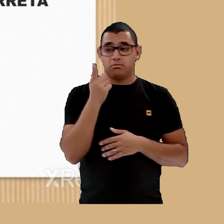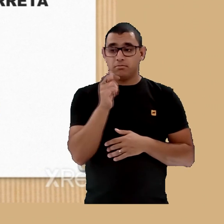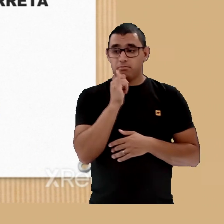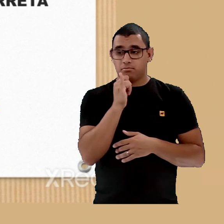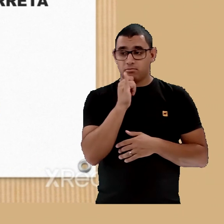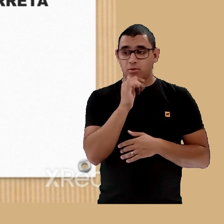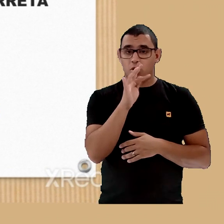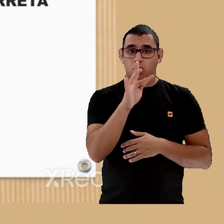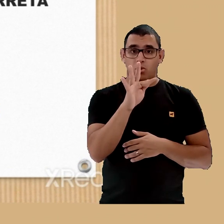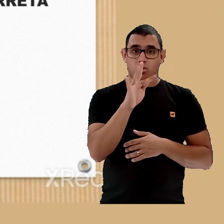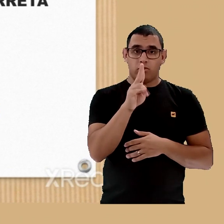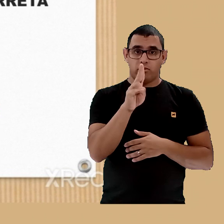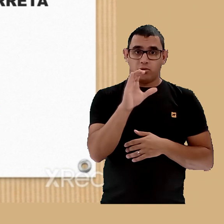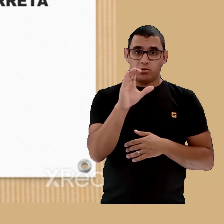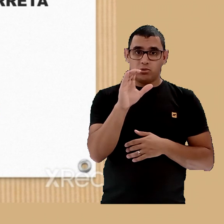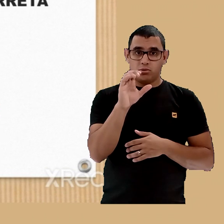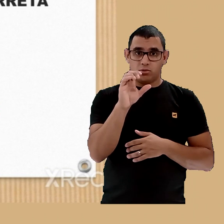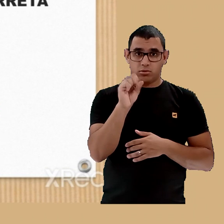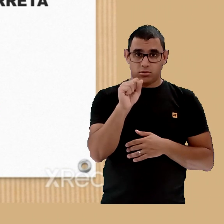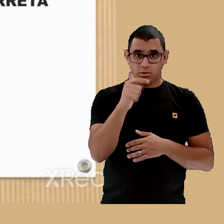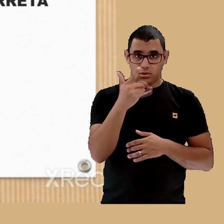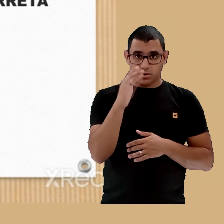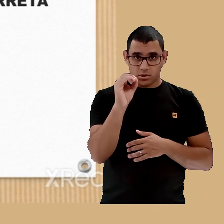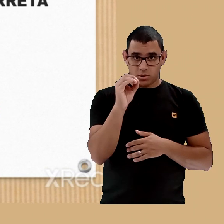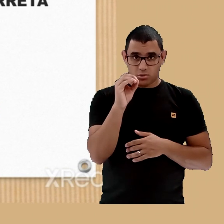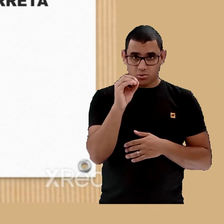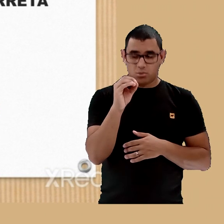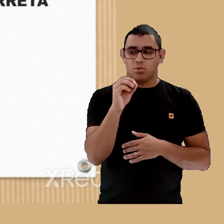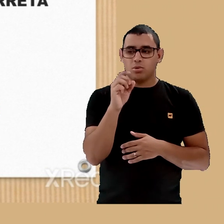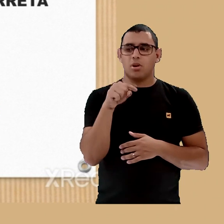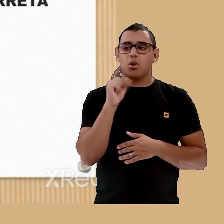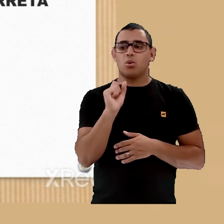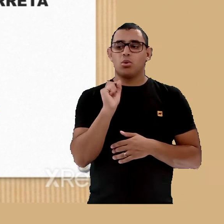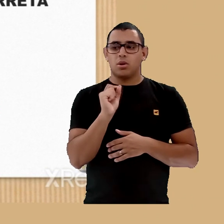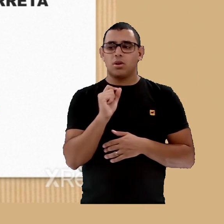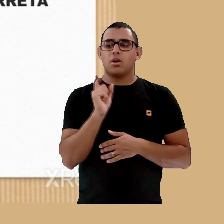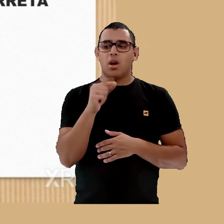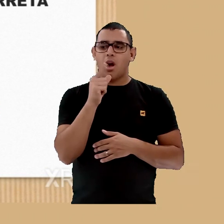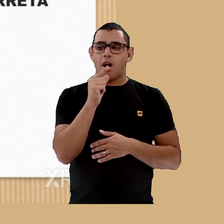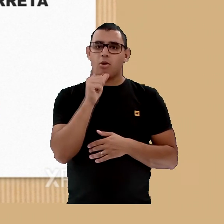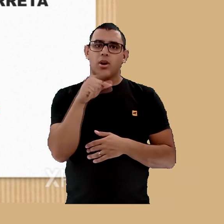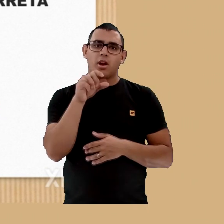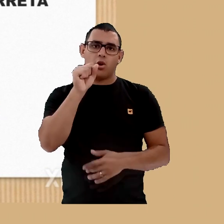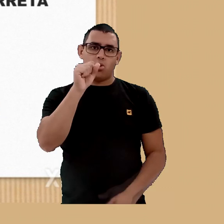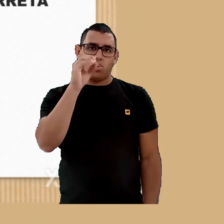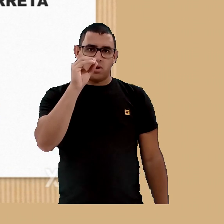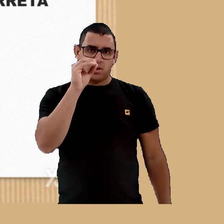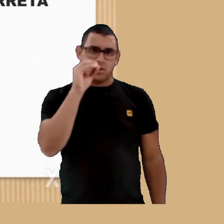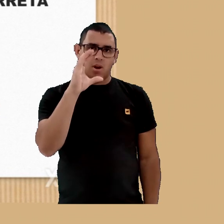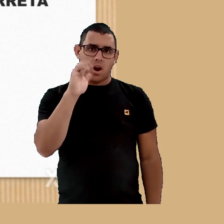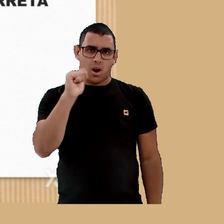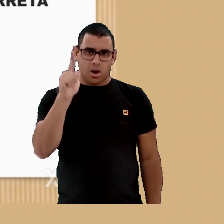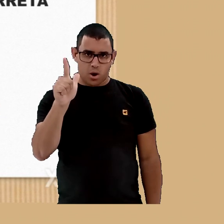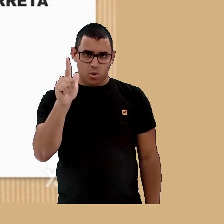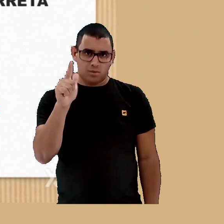exemplo, ocorreu fusão. E a constante de proporcionalidade da fusão, nesse caso da água, é de 80